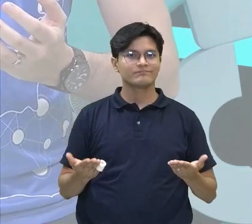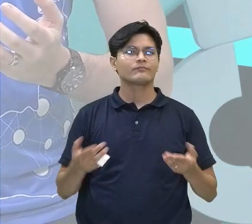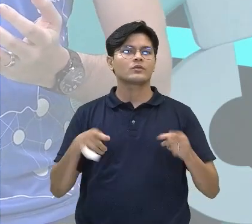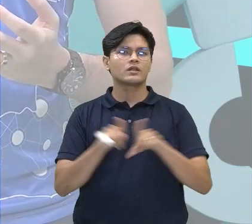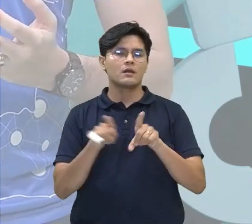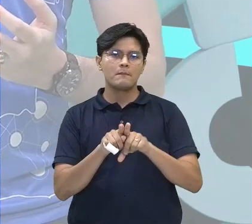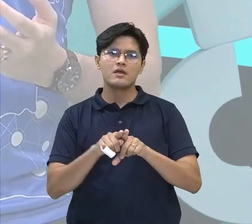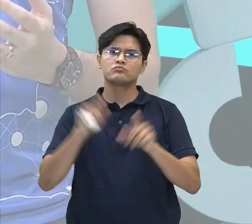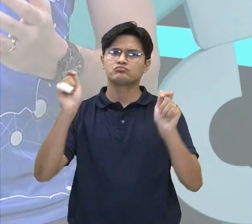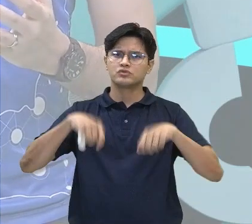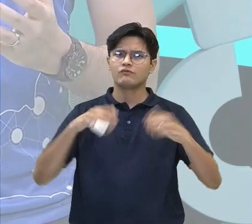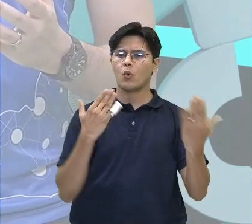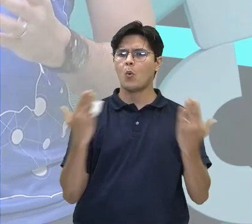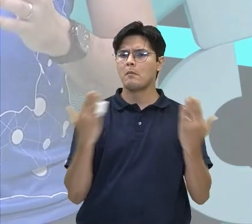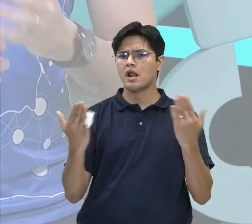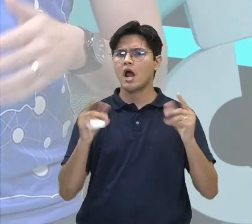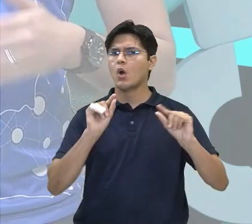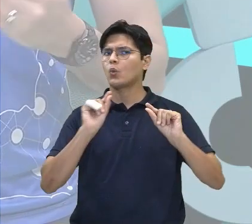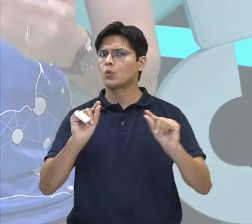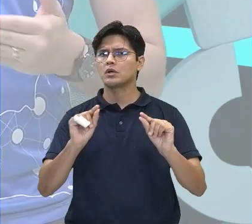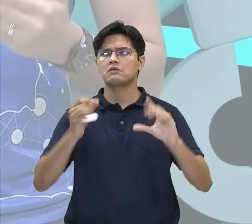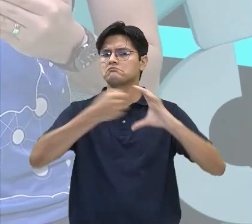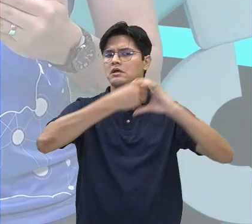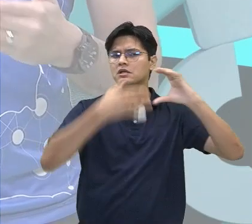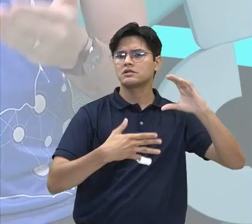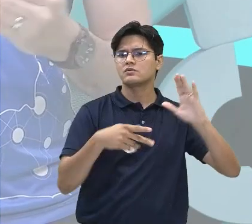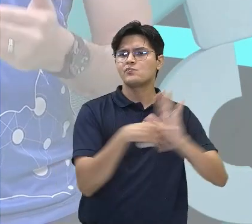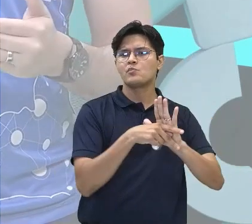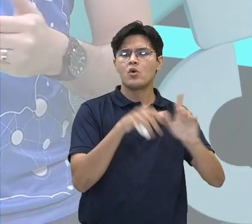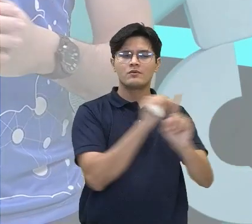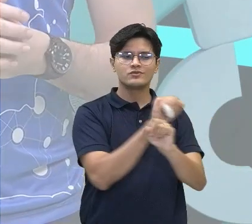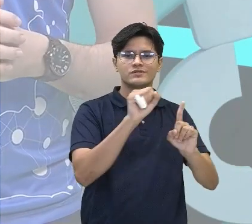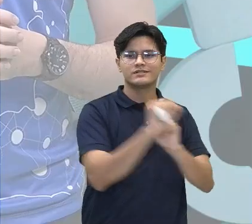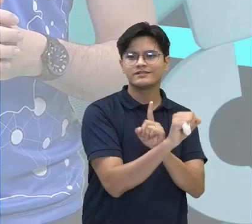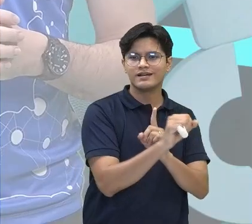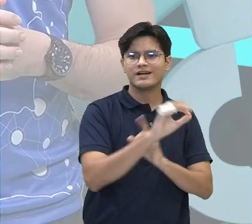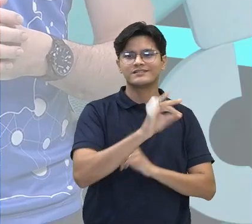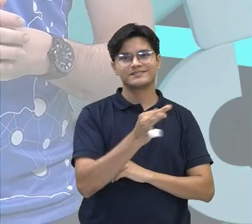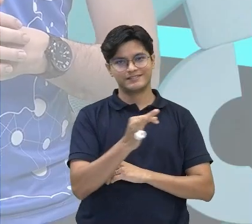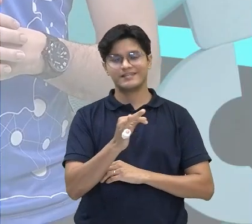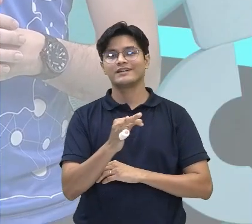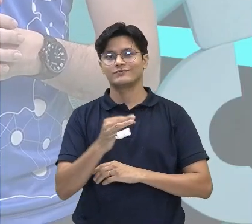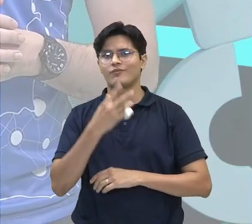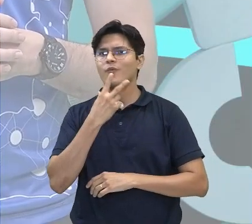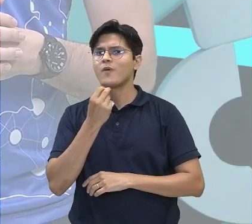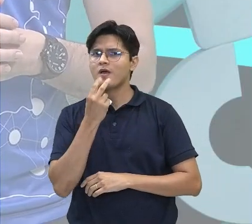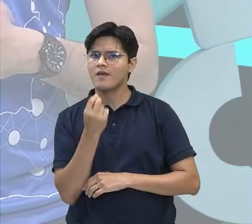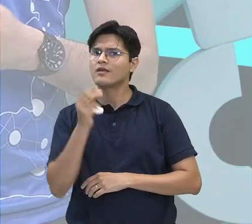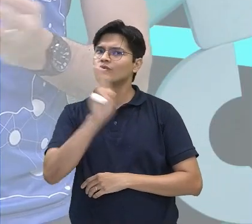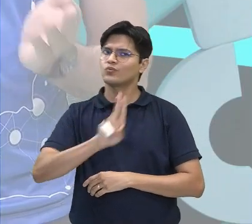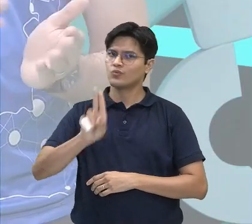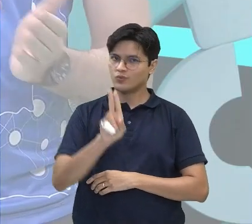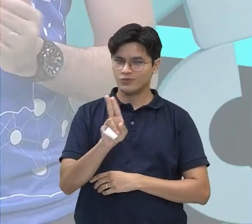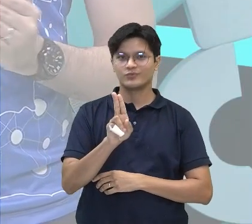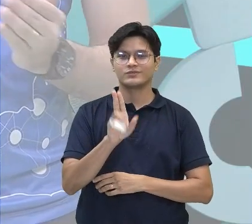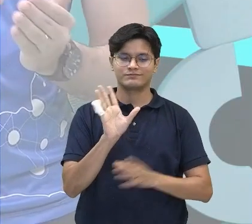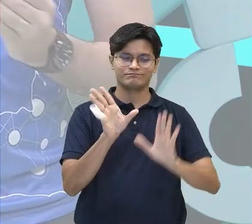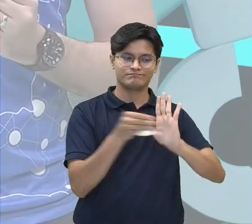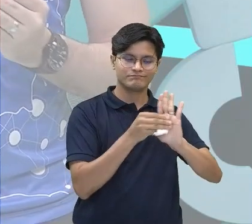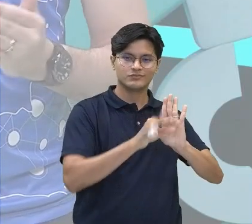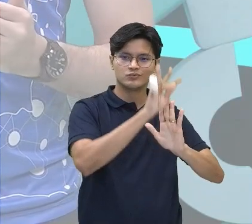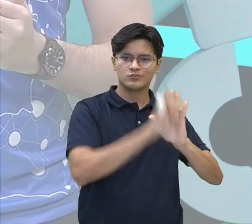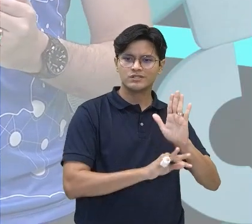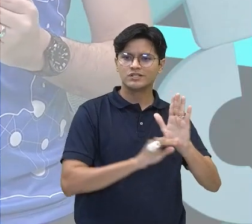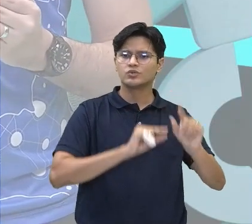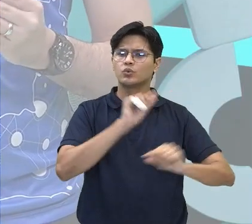Assis questiona muito. A gente capta esse subtexto nos contos e nos romances. Questionar esses papéis